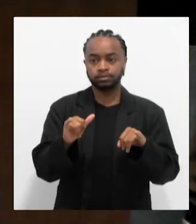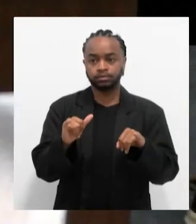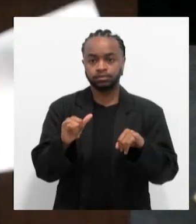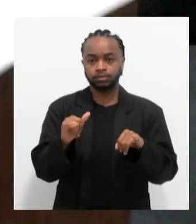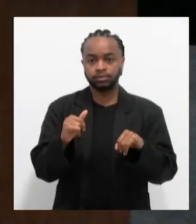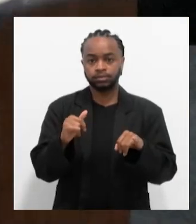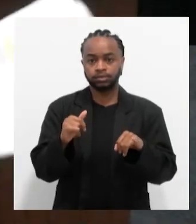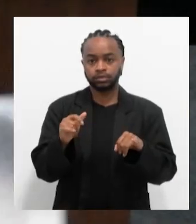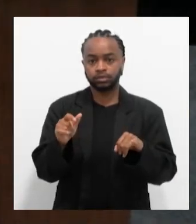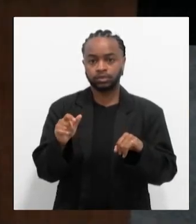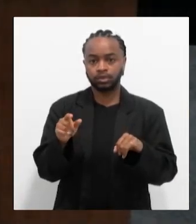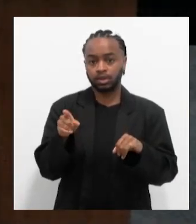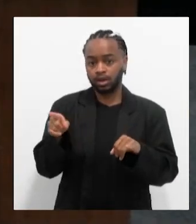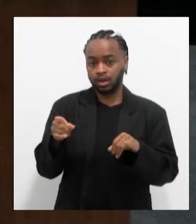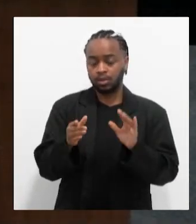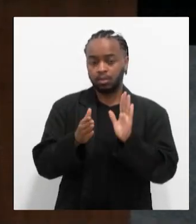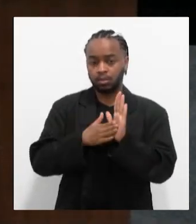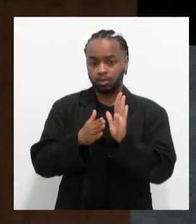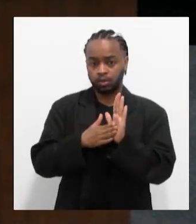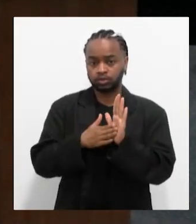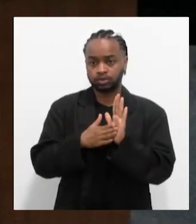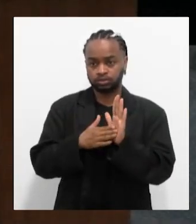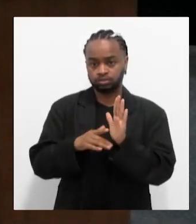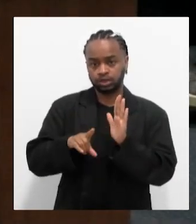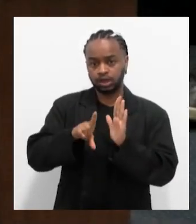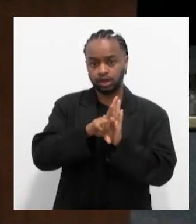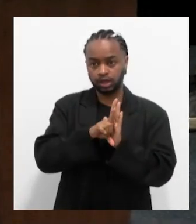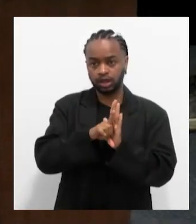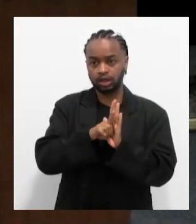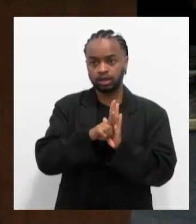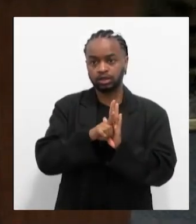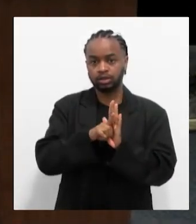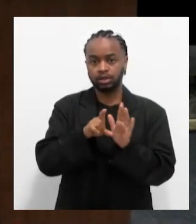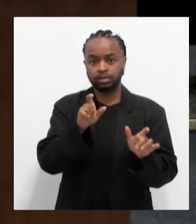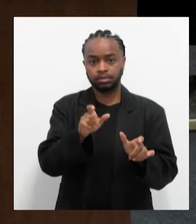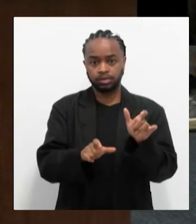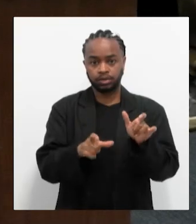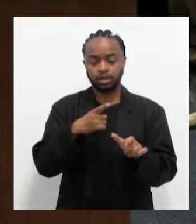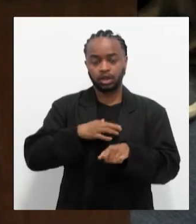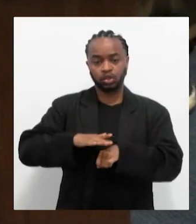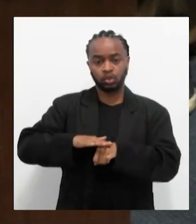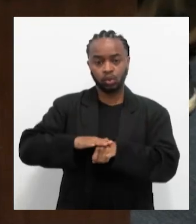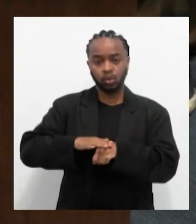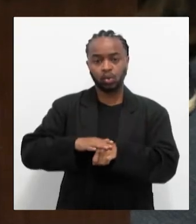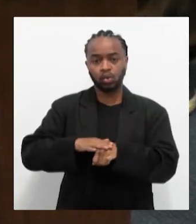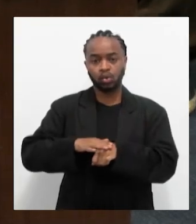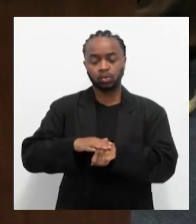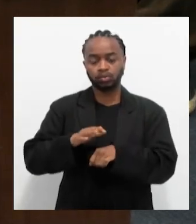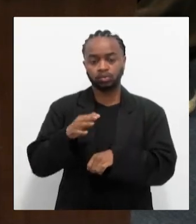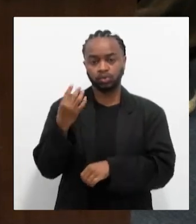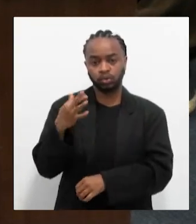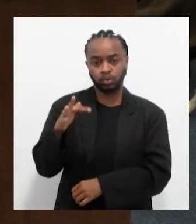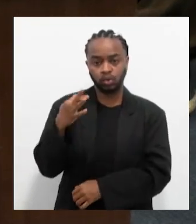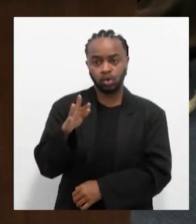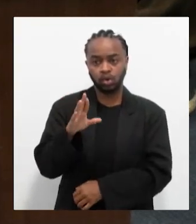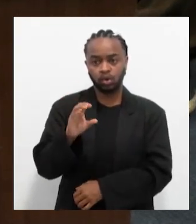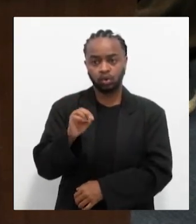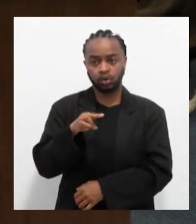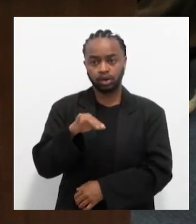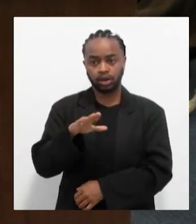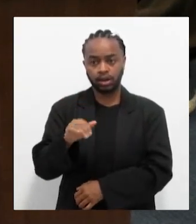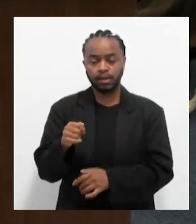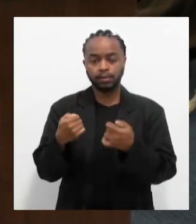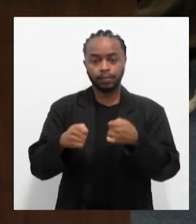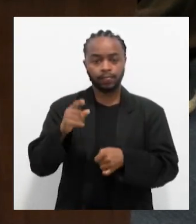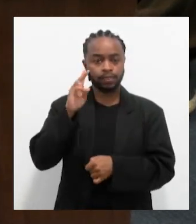sou proposta na proposta de lei, né, dos pacientes com dor crônica. Então, a gente tem que lembrar que existem as doenças